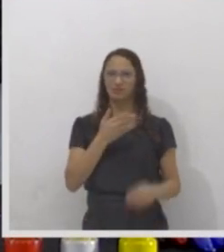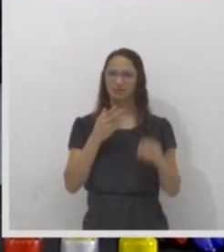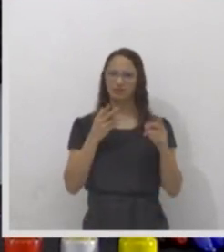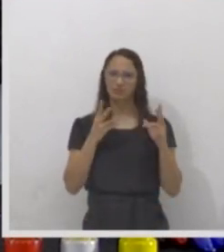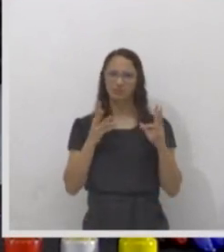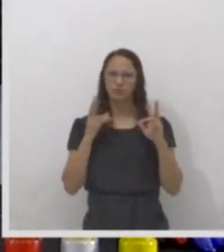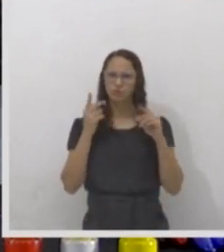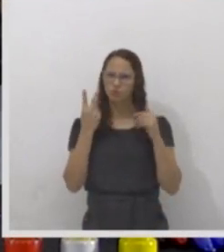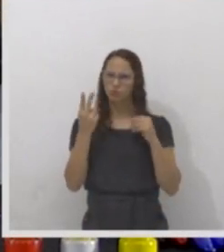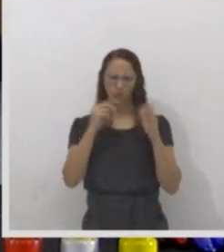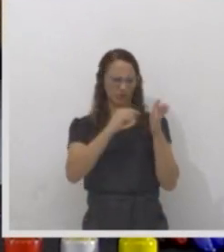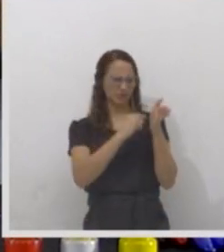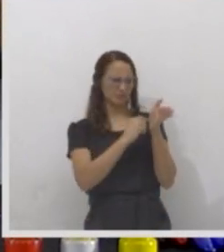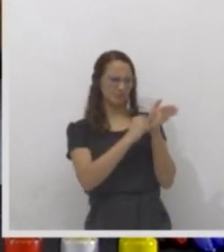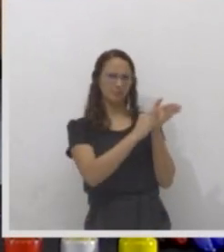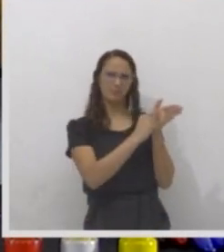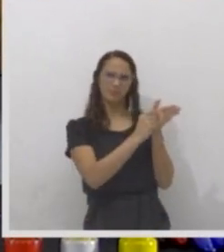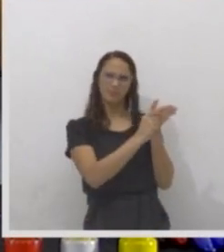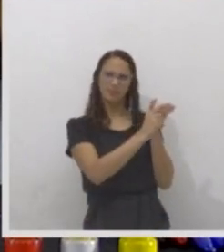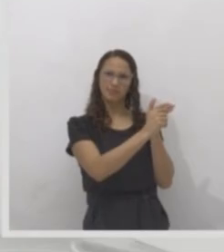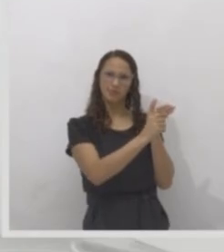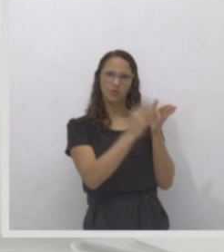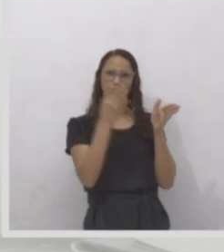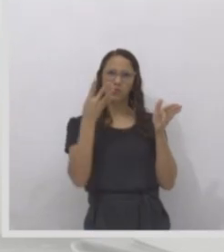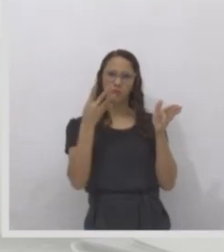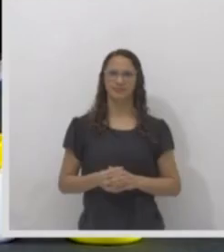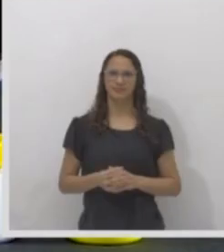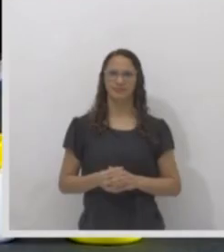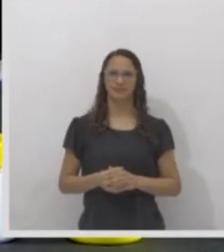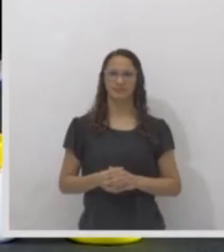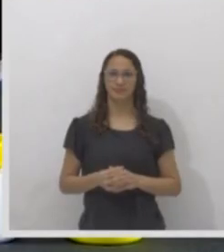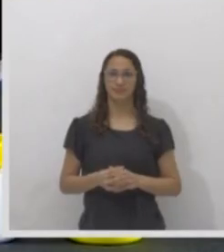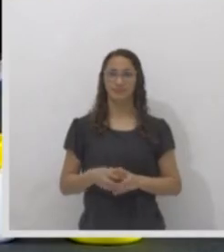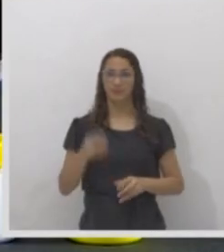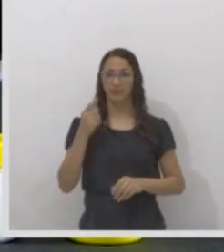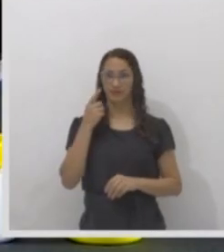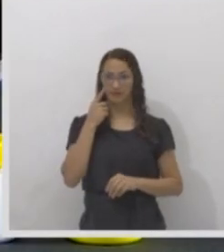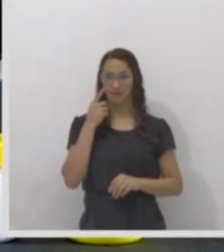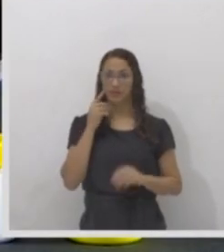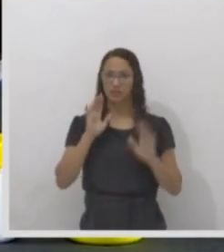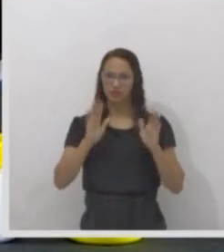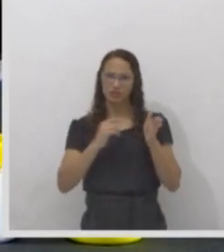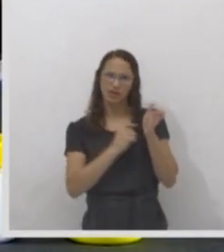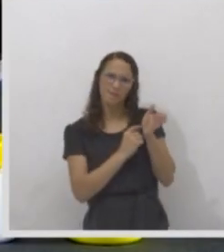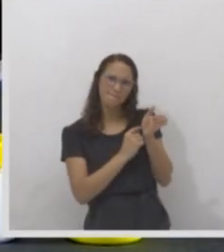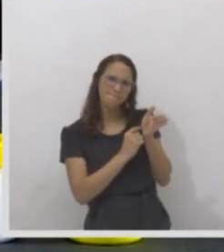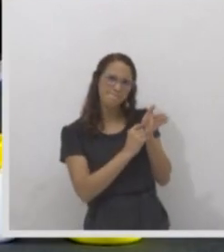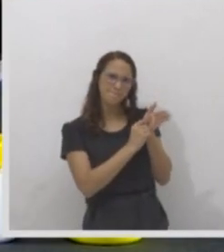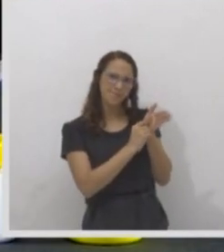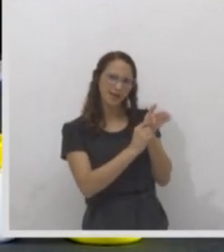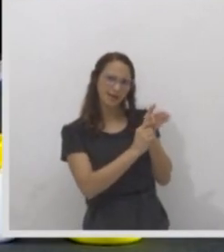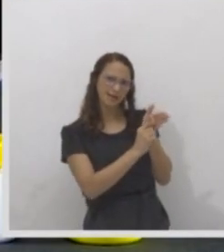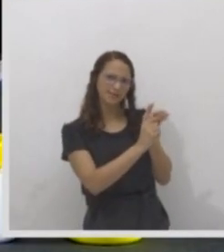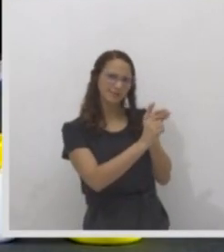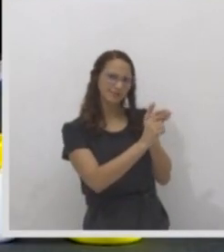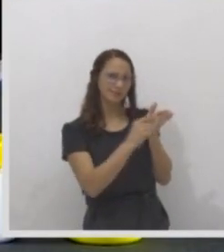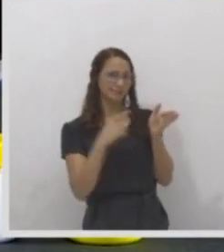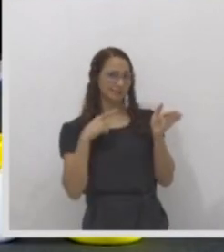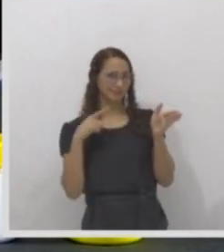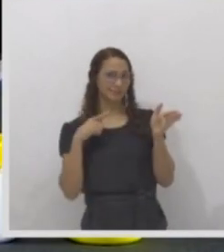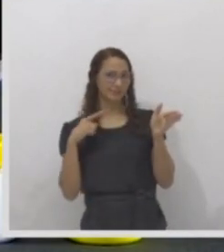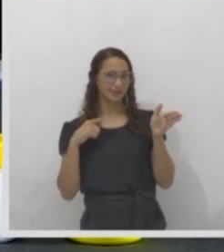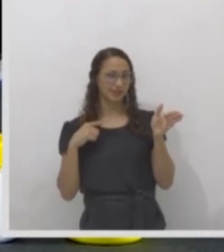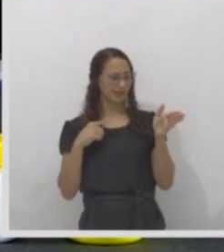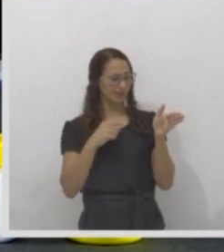duas marcações, né? De 4 centímetros e de 2 centímetros. Olha, já devidamente marcado, né? O corpo do avião